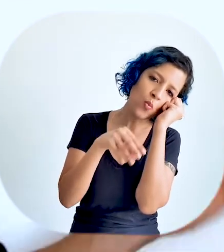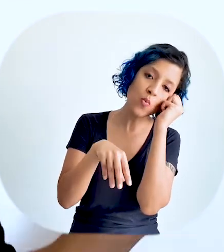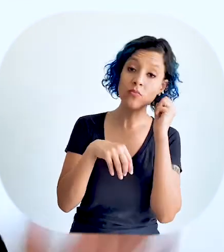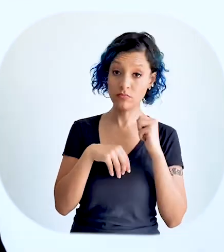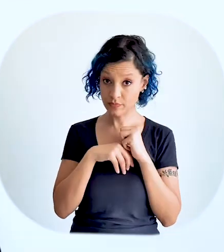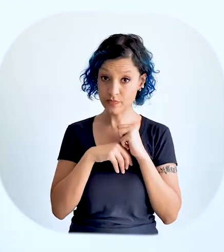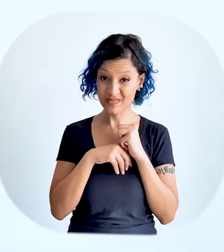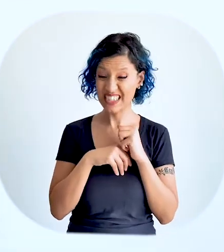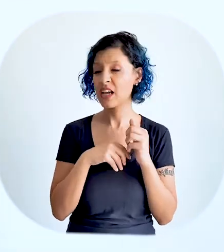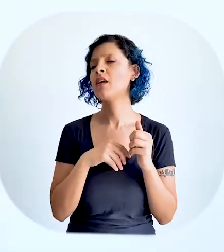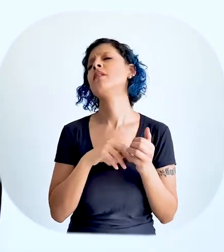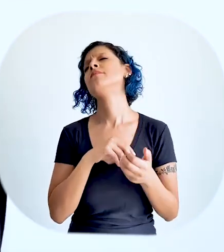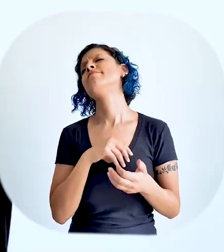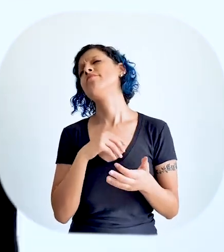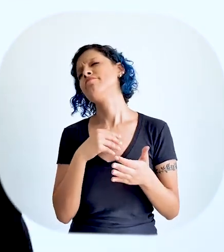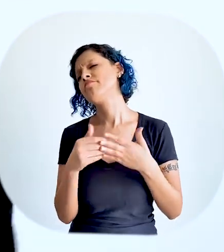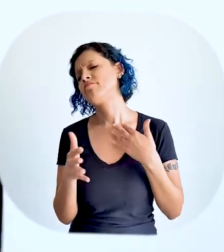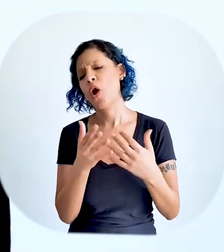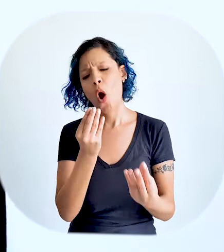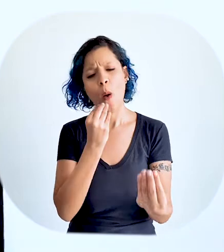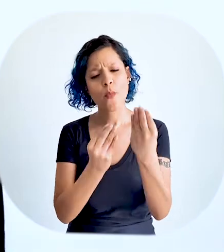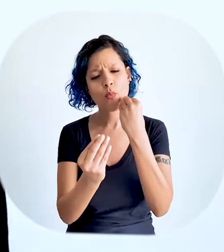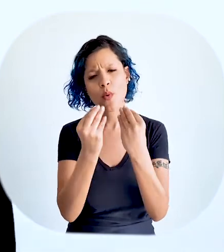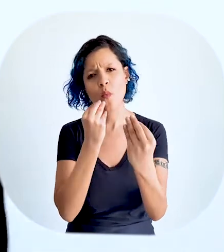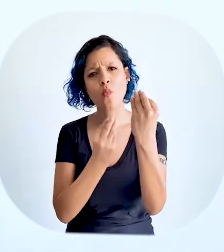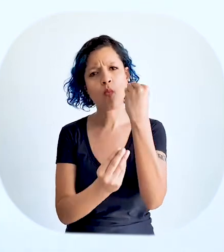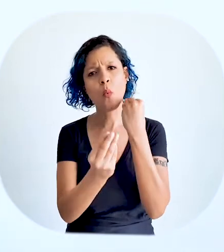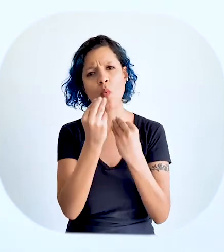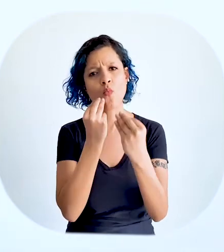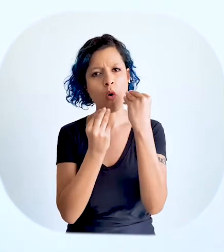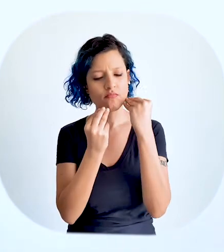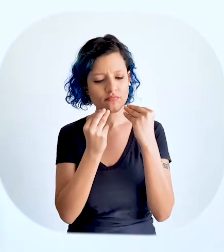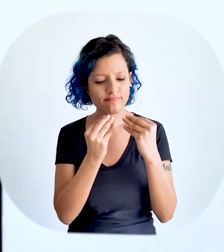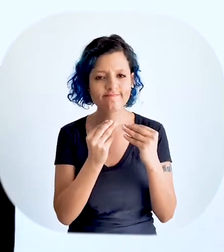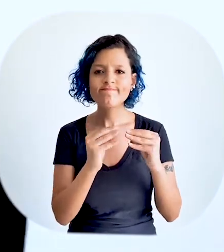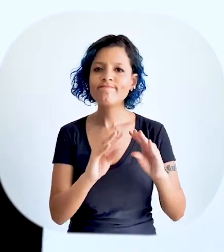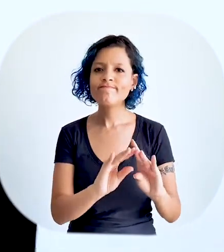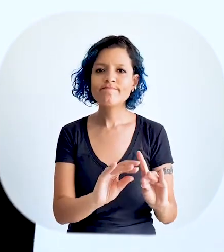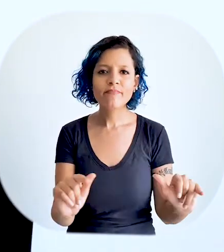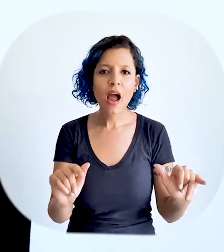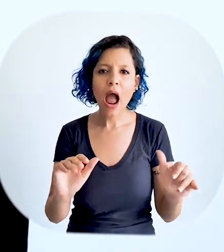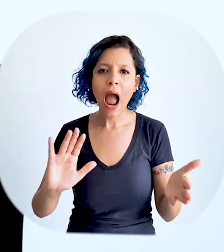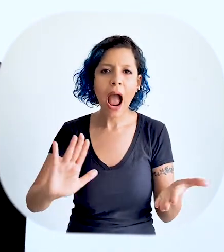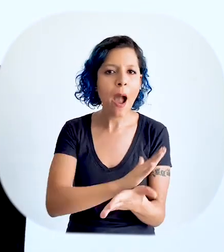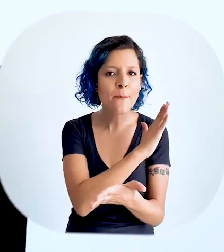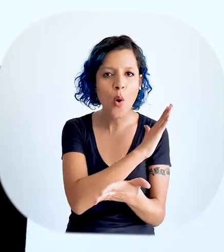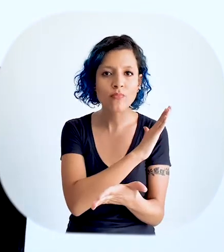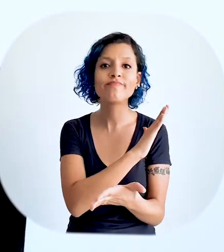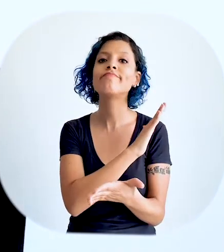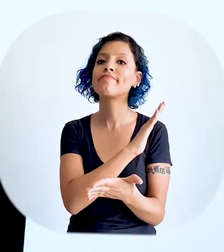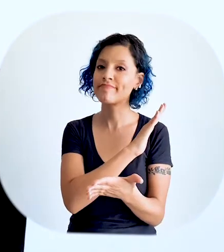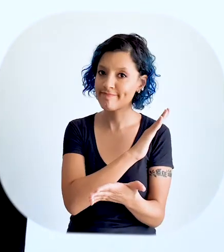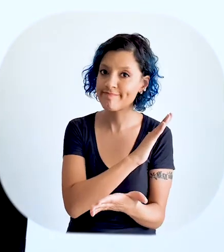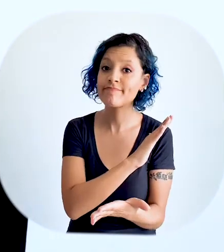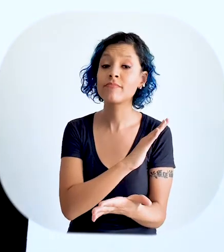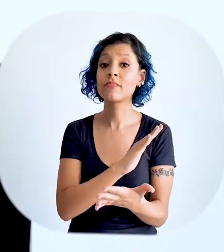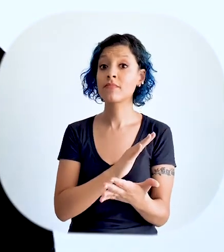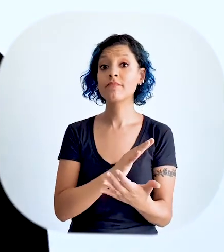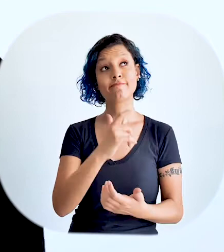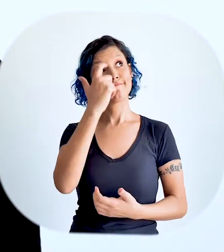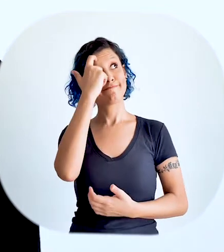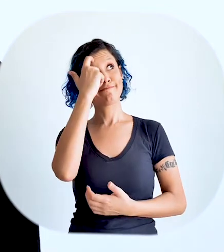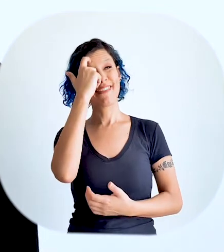Comeu de todo jeito, mas um dia a comida acabou. E foi então que... Eu vou vestir a roupa de